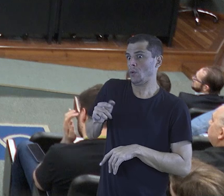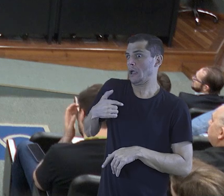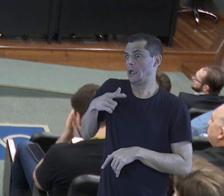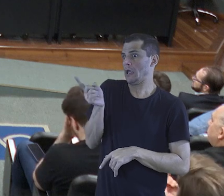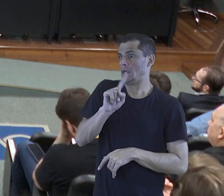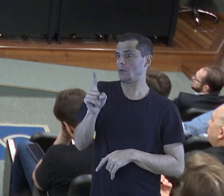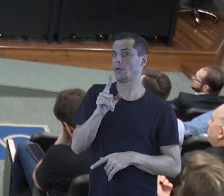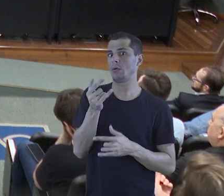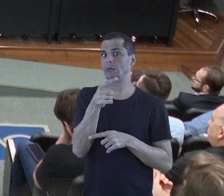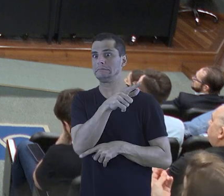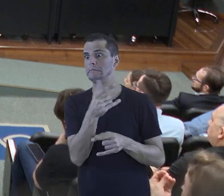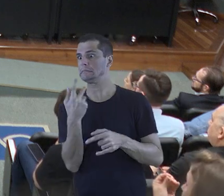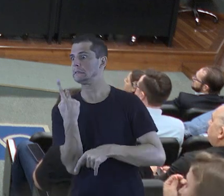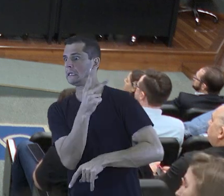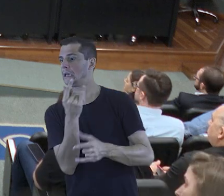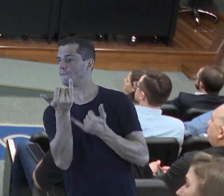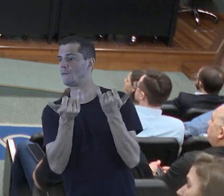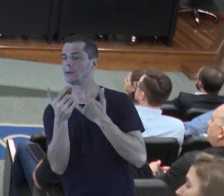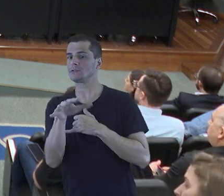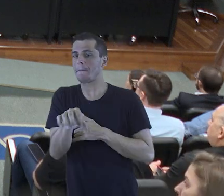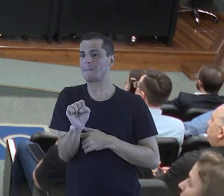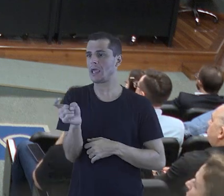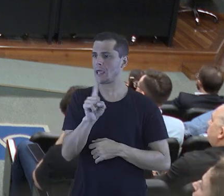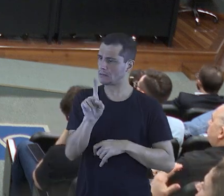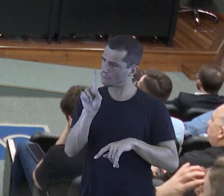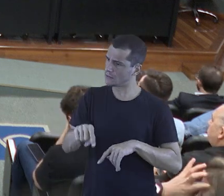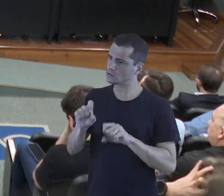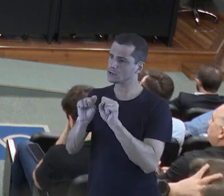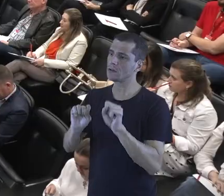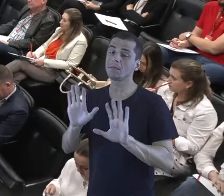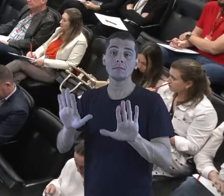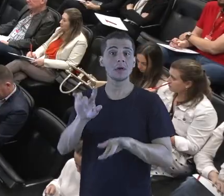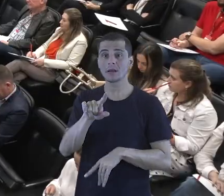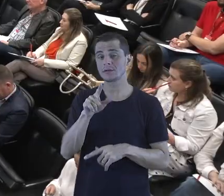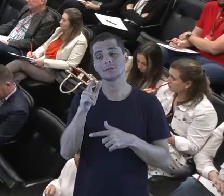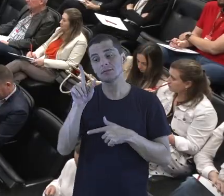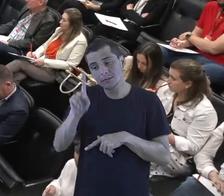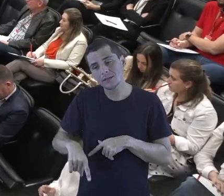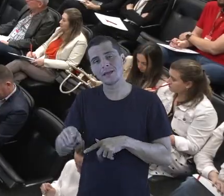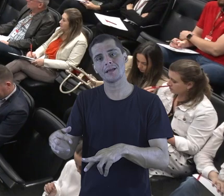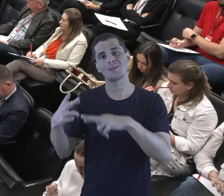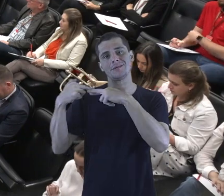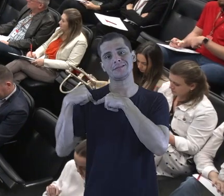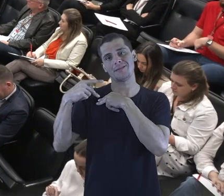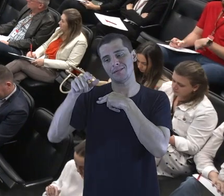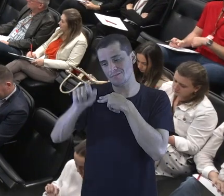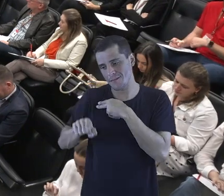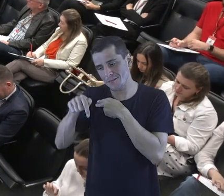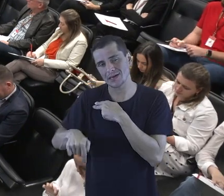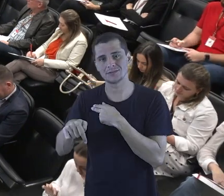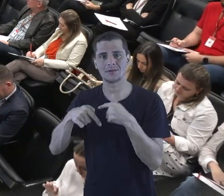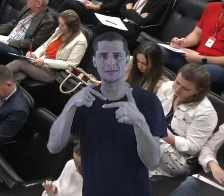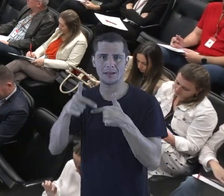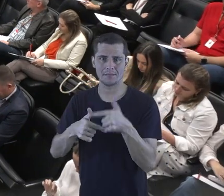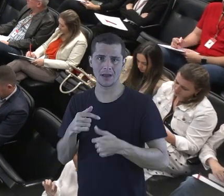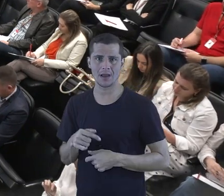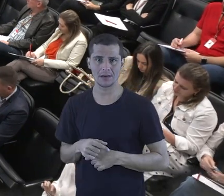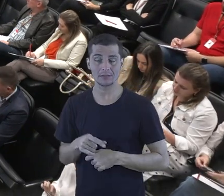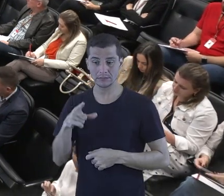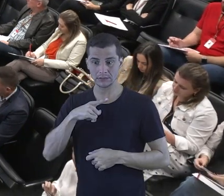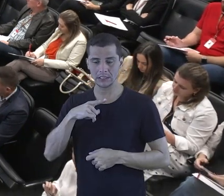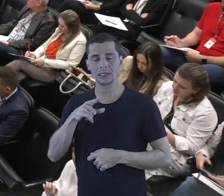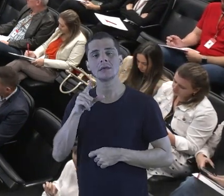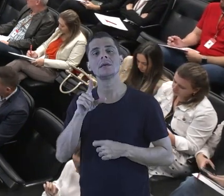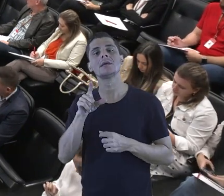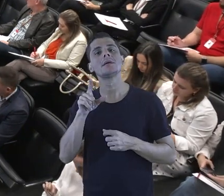que ela elaborou de controladores, operadores e de encarregado de dados, ela disse o seguinte, existe a figura do